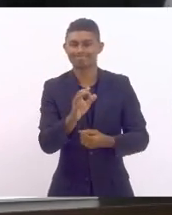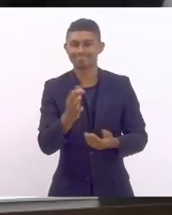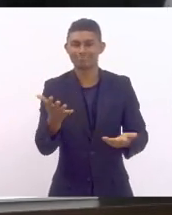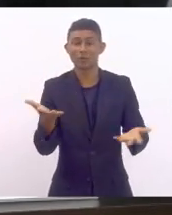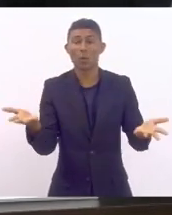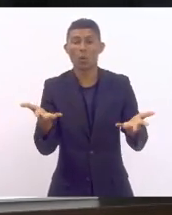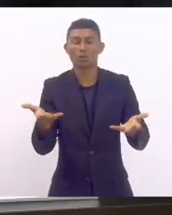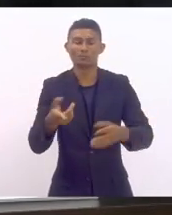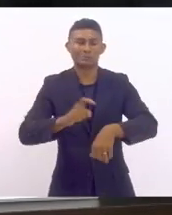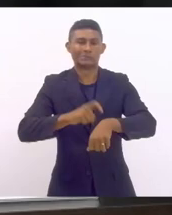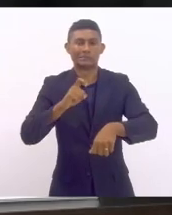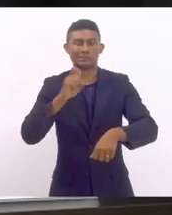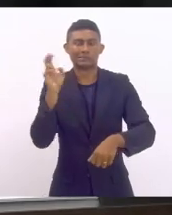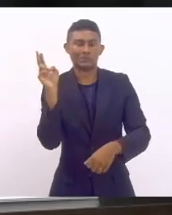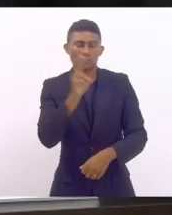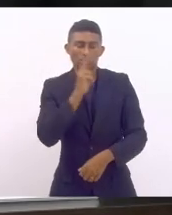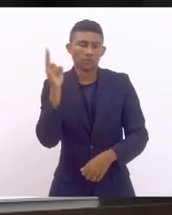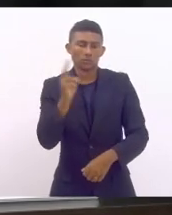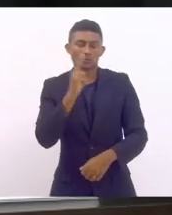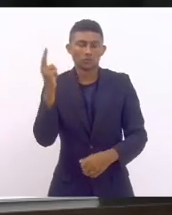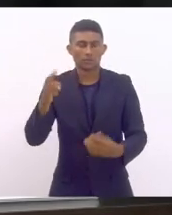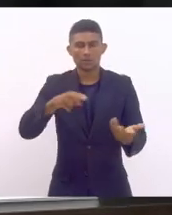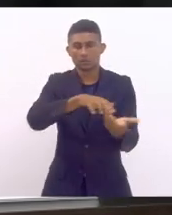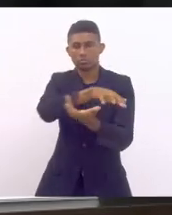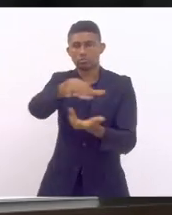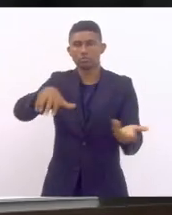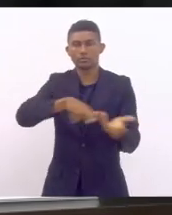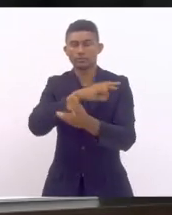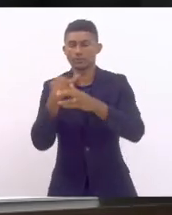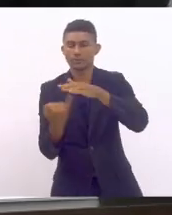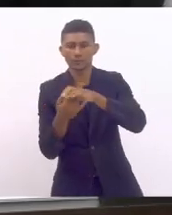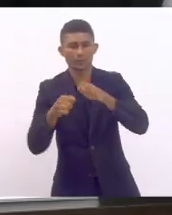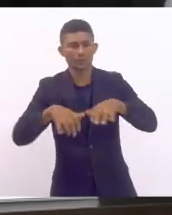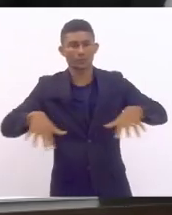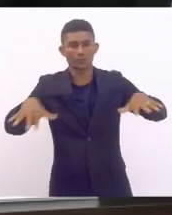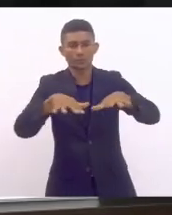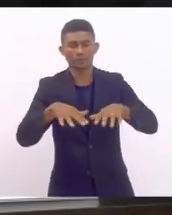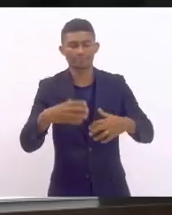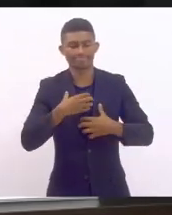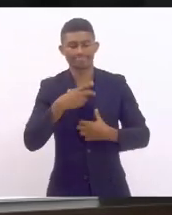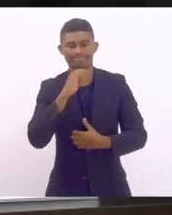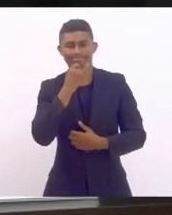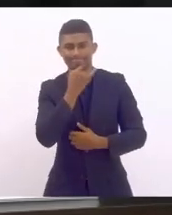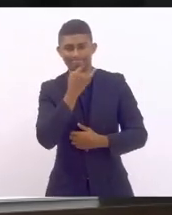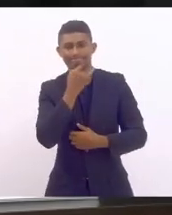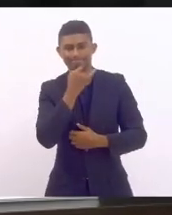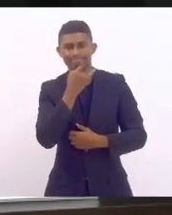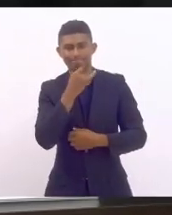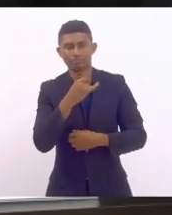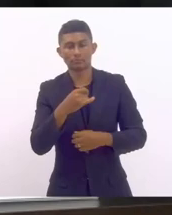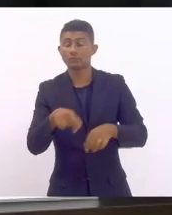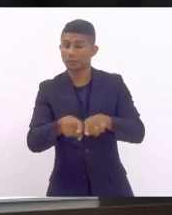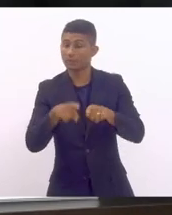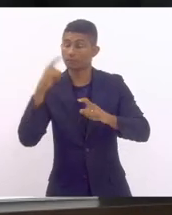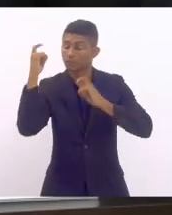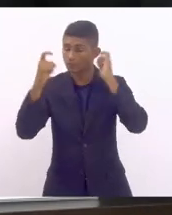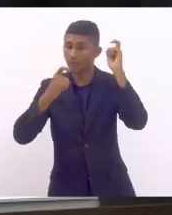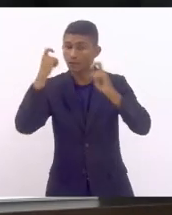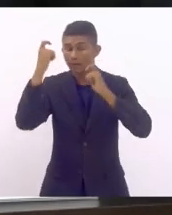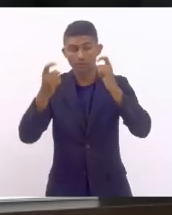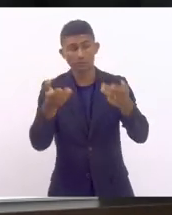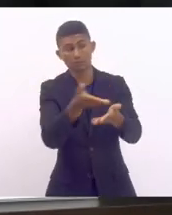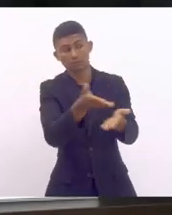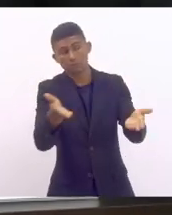grave da crise que passa por nossas instituições é muito triste e preocupante ouvido de vários colegas e aí